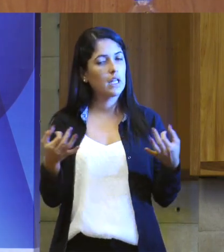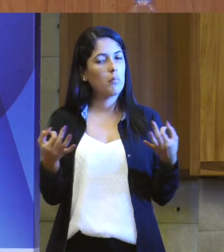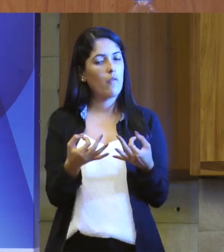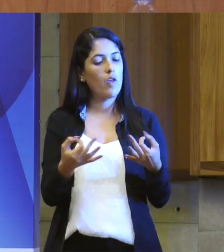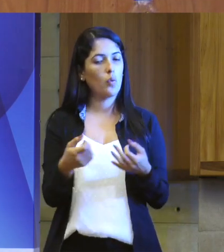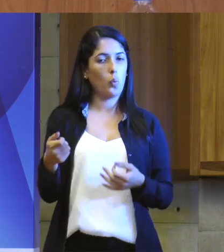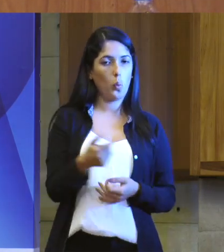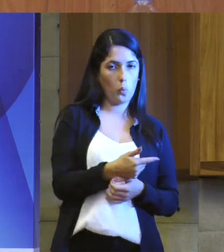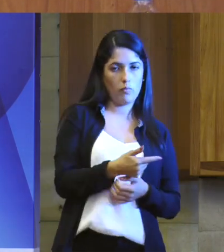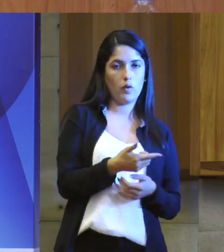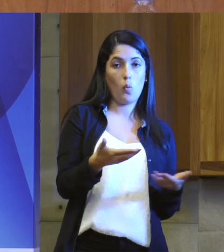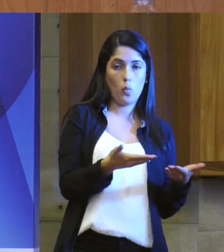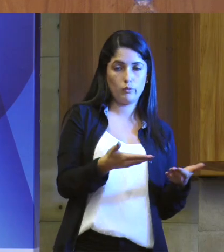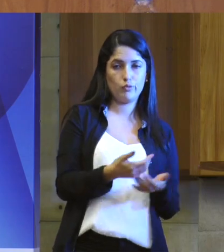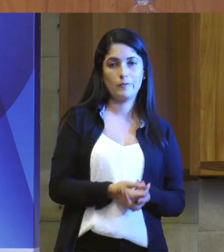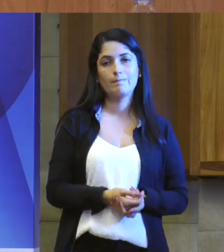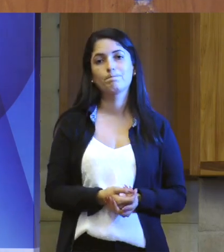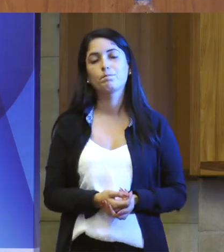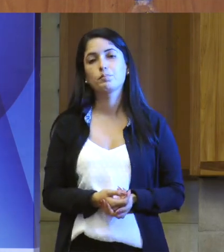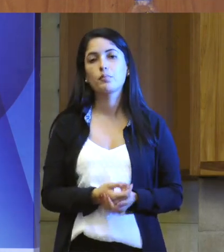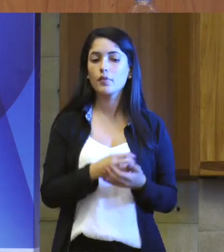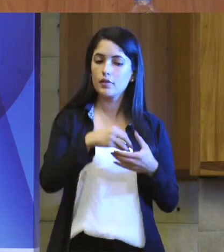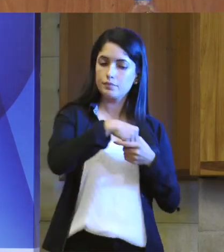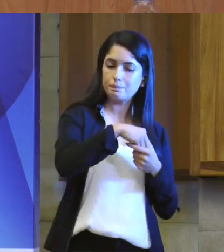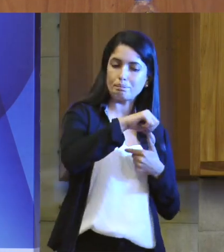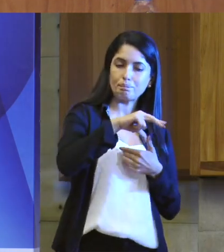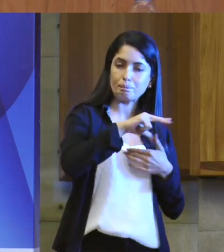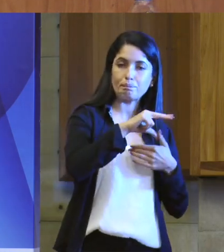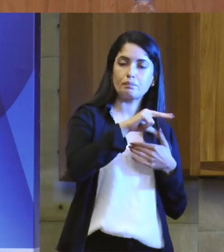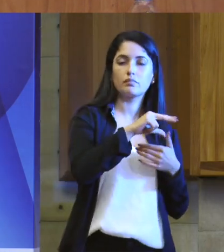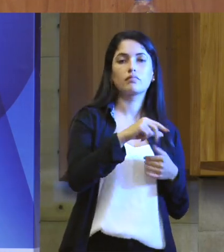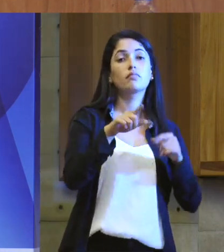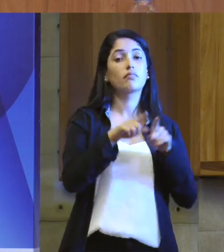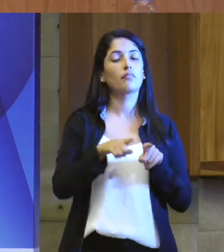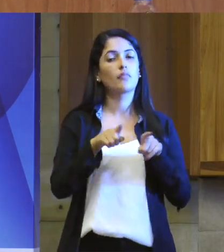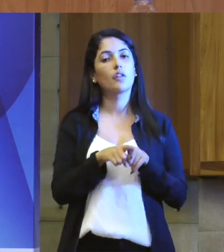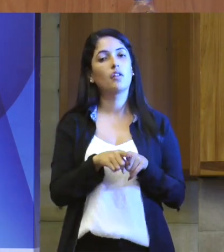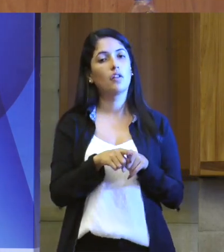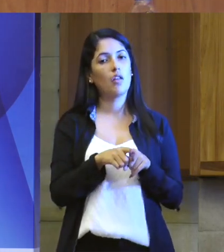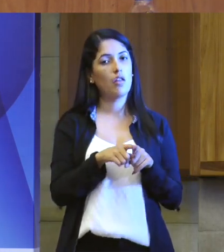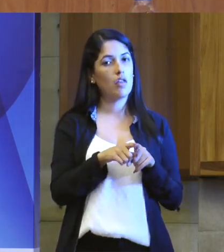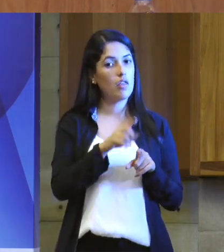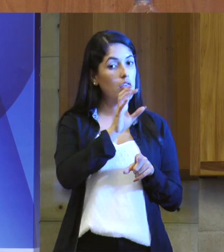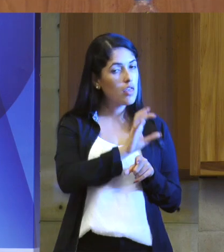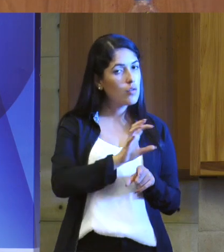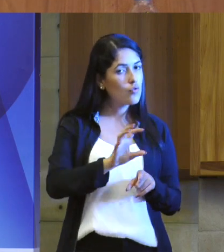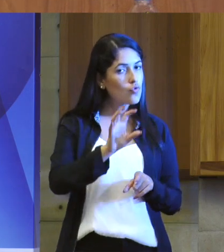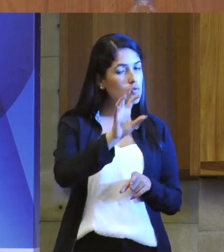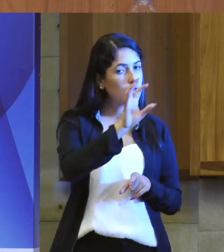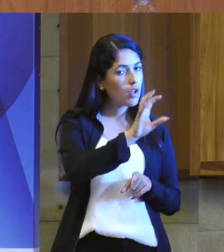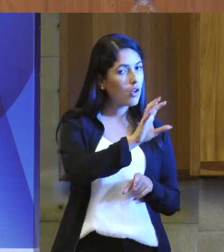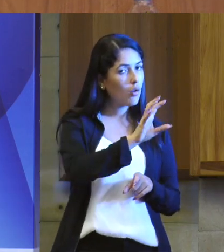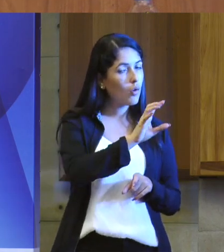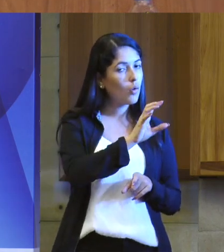um lado de negociações e intra mercosul e finalmente eu falei hoje de manhã dá a dimensão regional estamos no meio de uma negociação